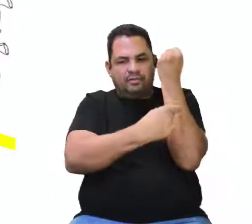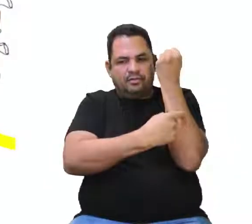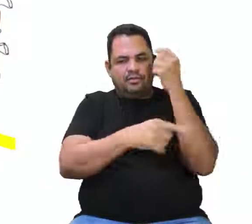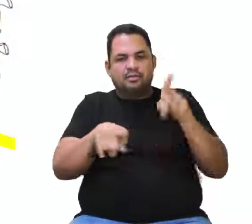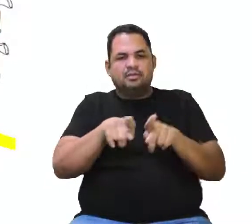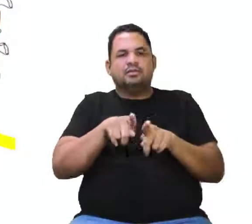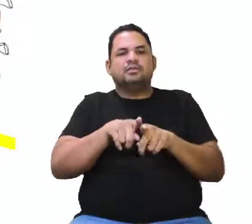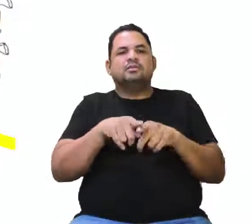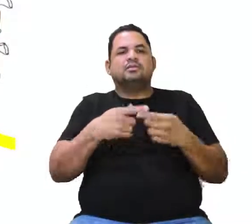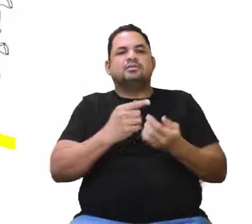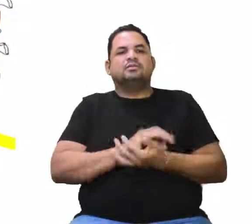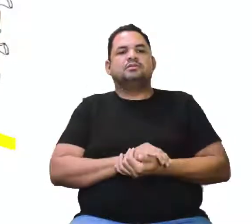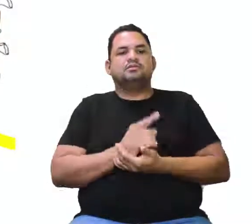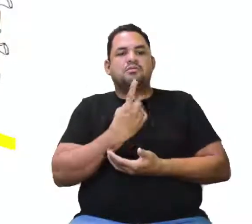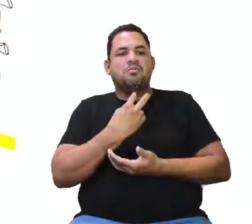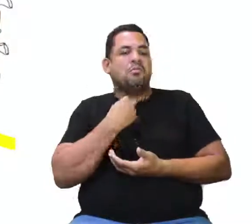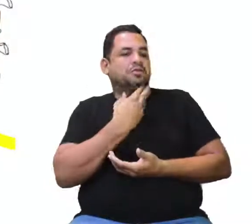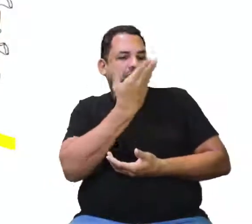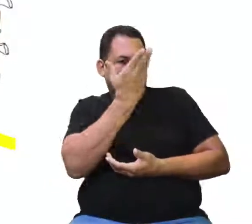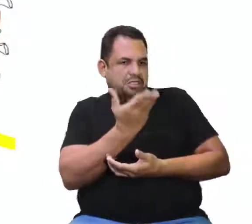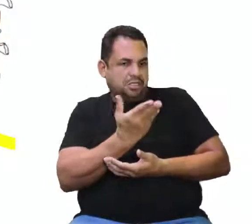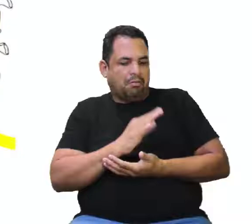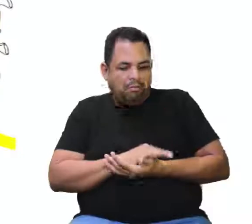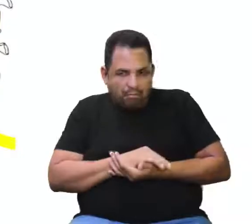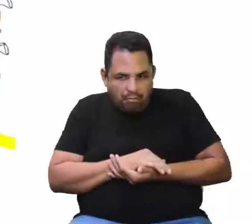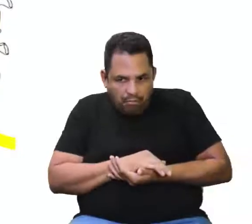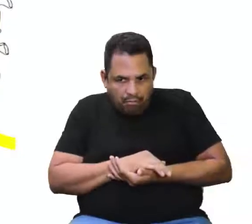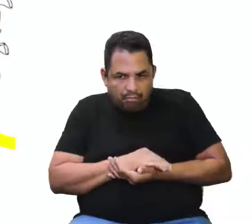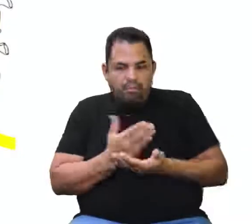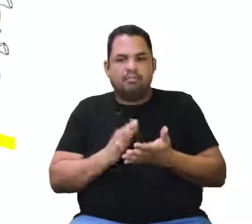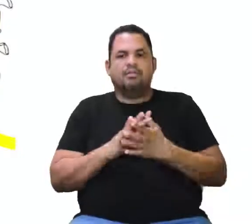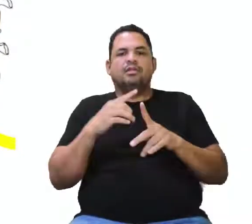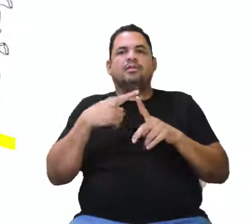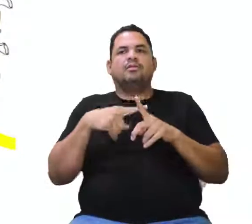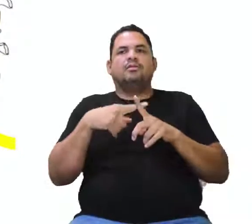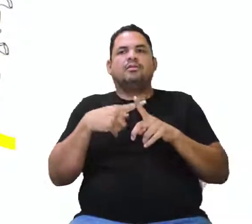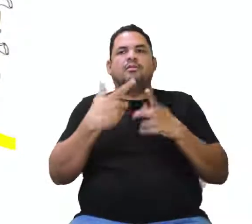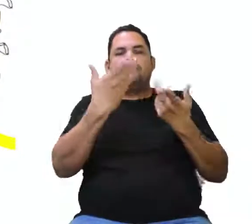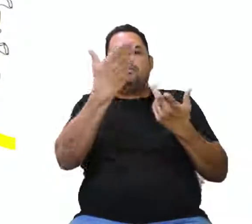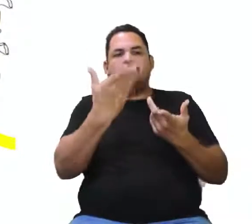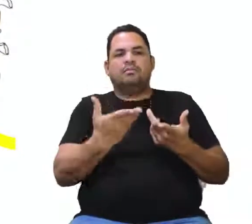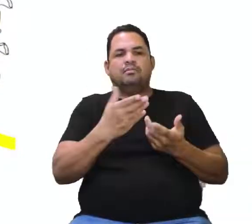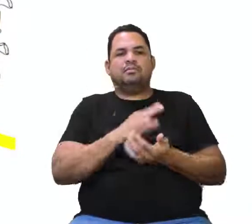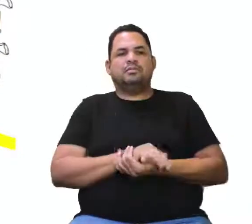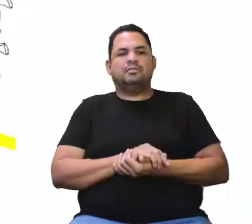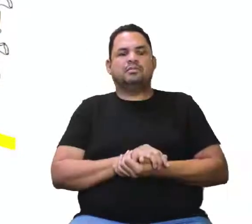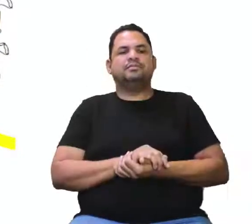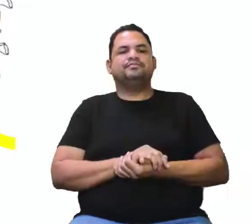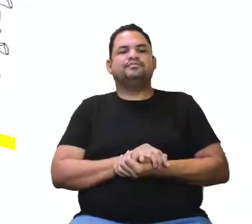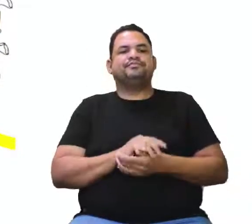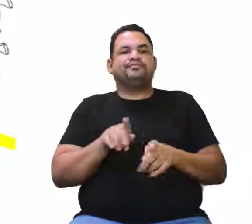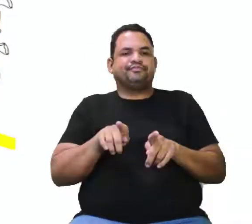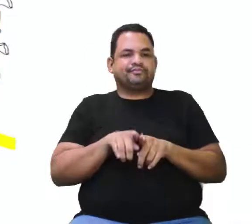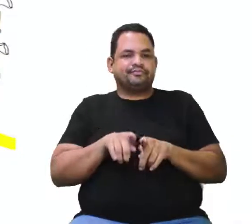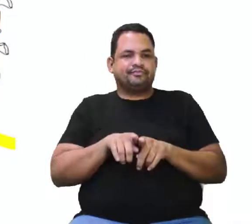que eu não tenho que sentar curvado, professora? Porque se eu curvo, eu vou degradar aqui, vou